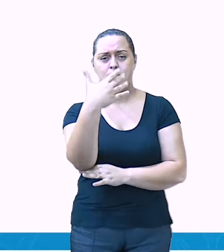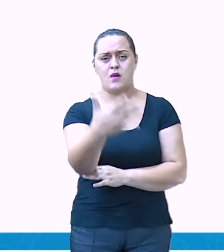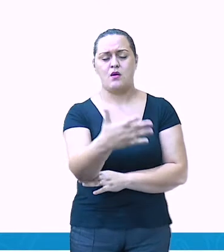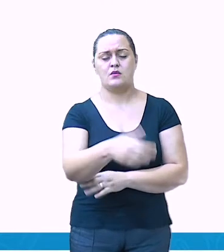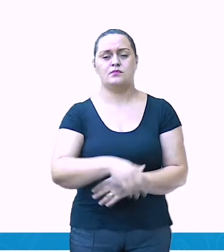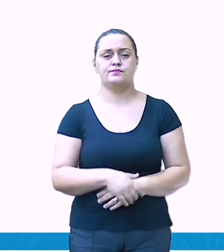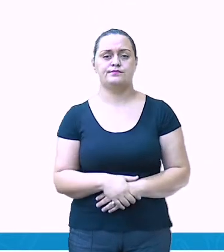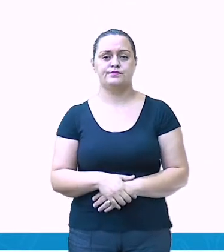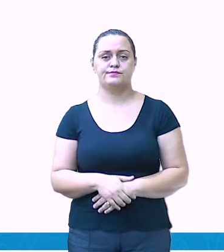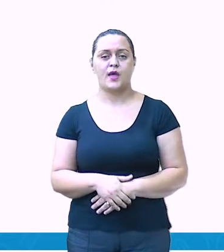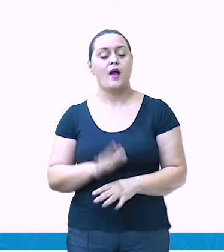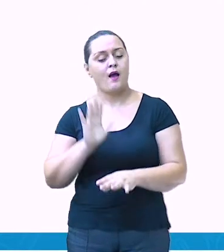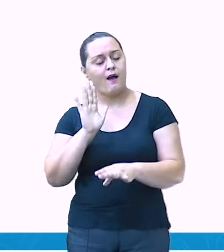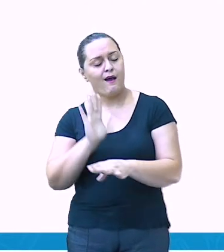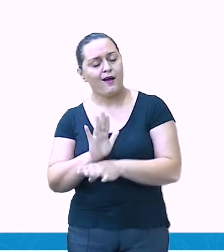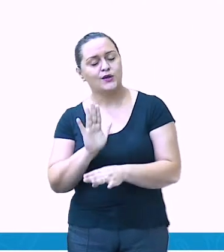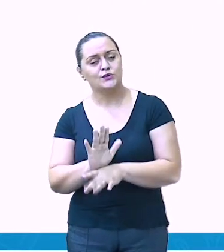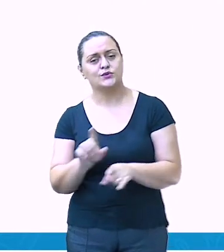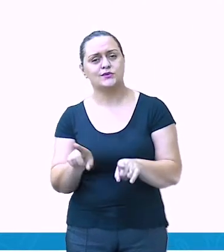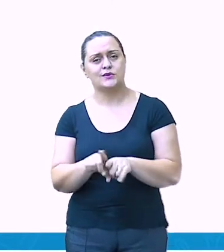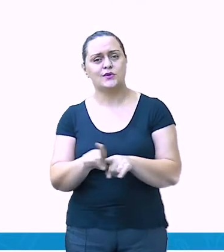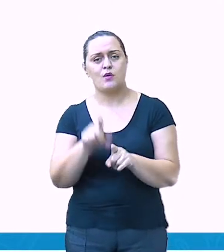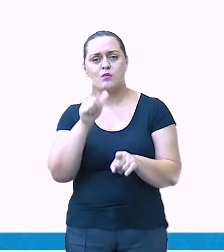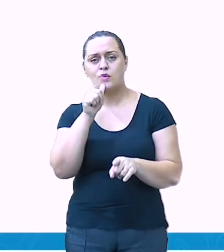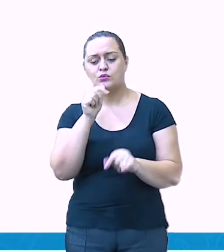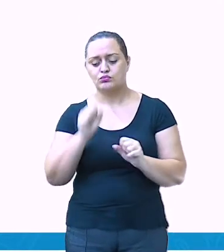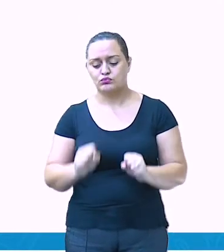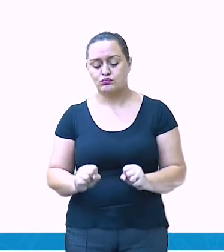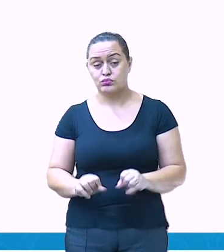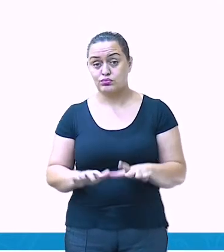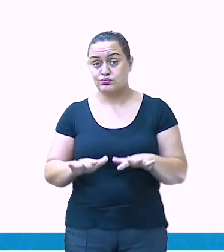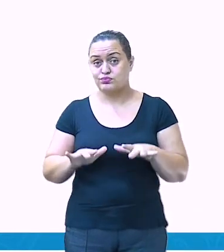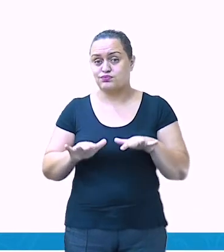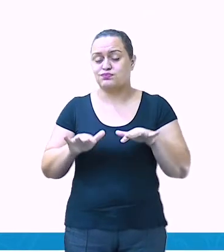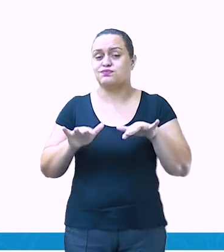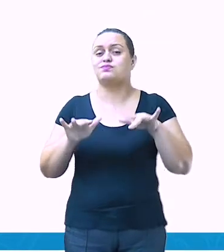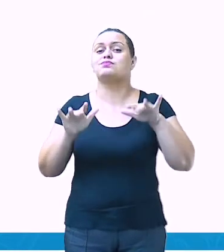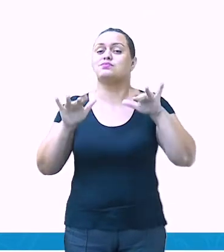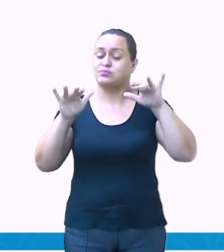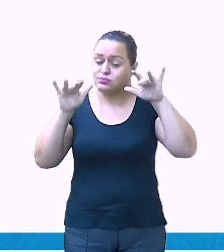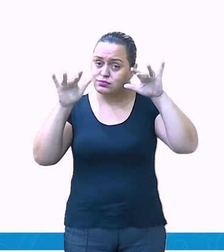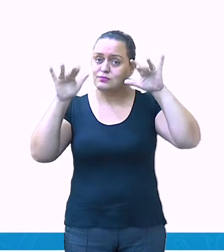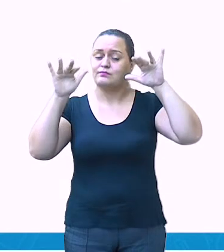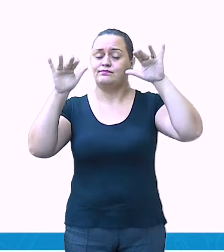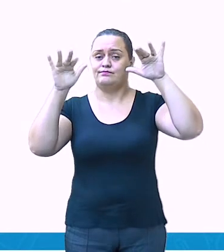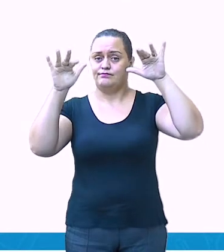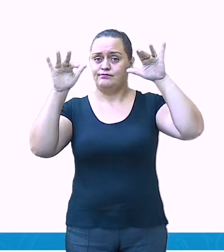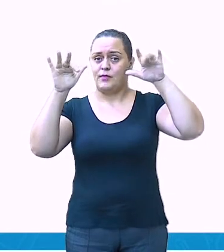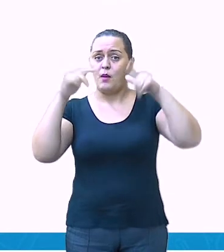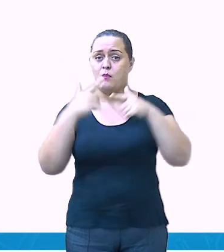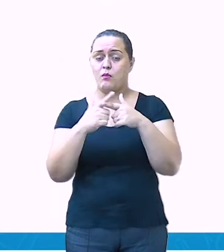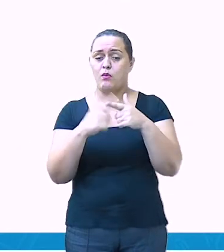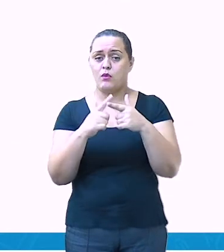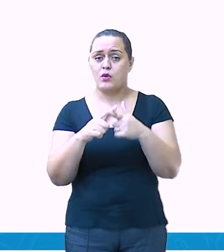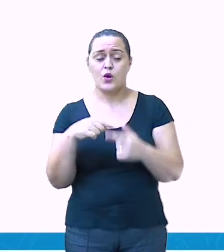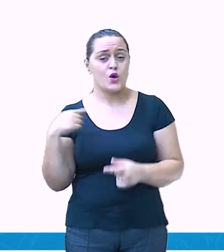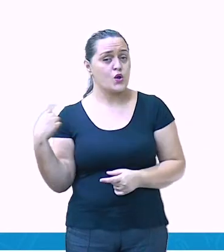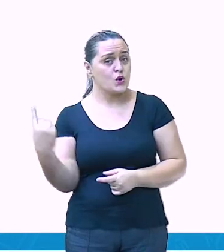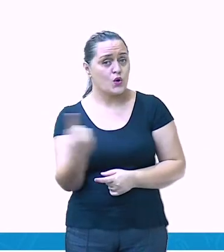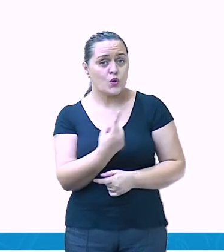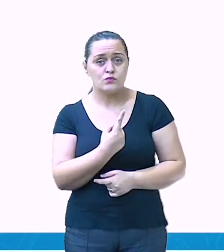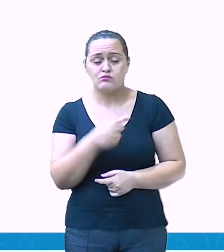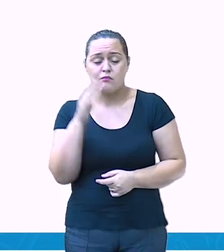isso pode causar enchentes que são intensificadas devido ao mau uso do